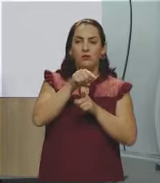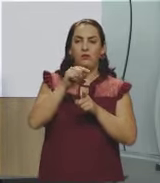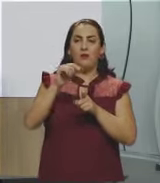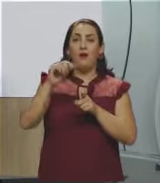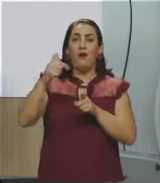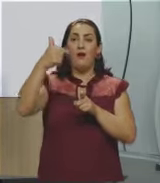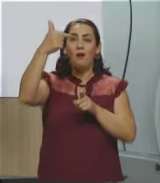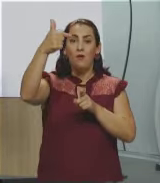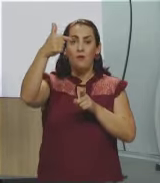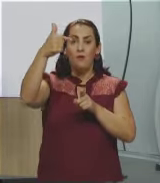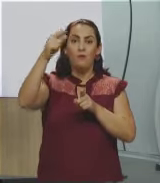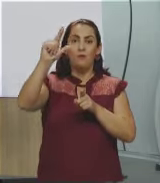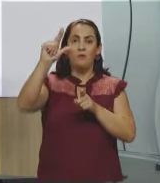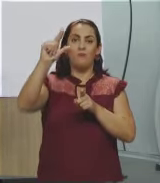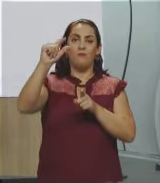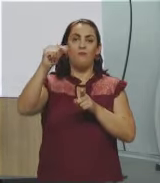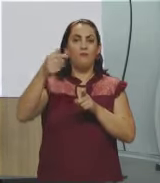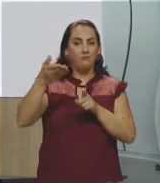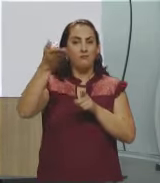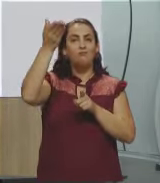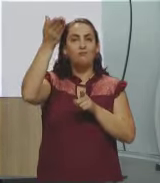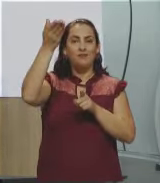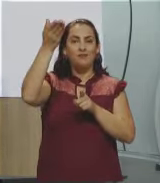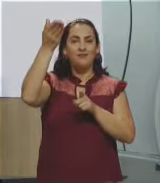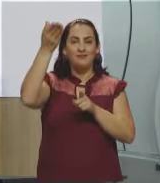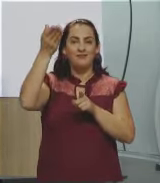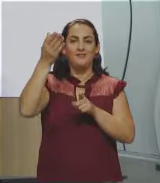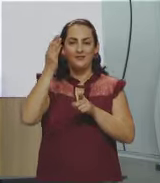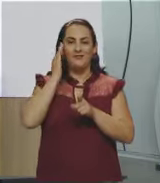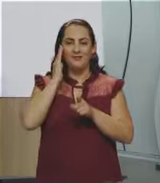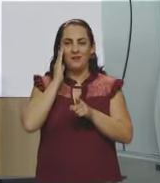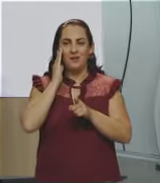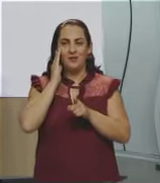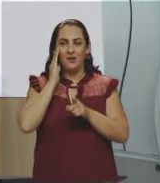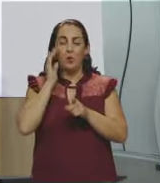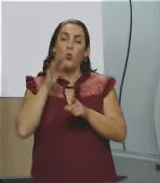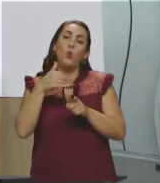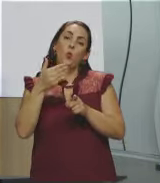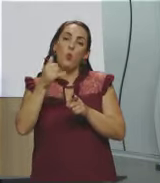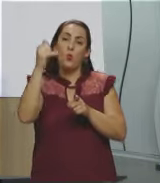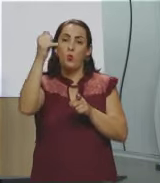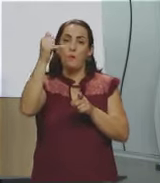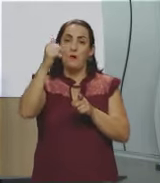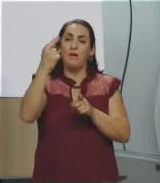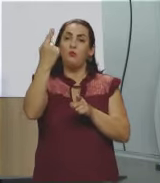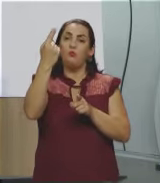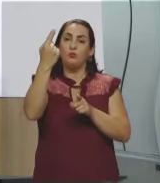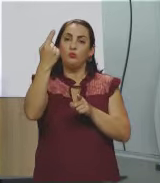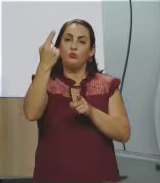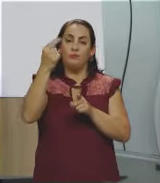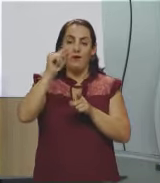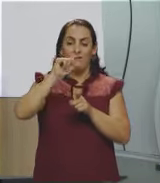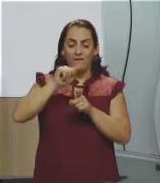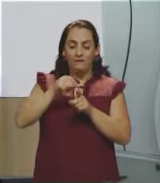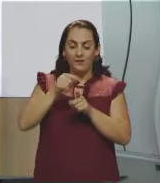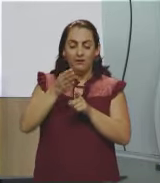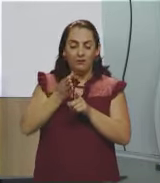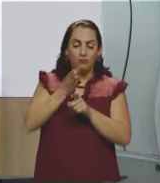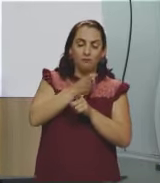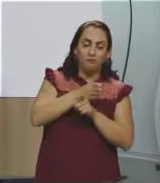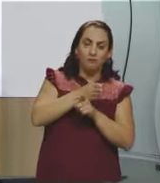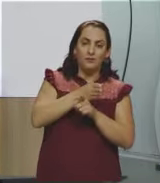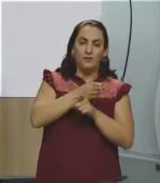expoente, aumento o expoente uma unidade. Então, aqui era menos 1. Quando eu desloco para cá, vira 10 elevado